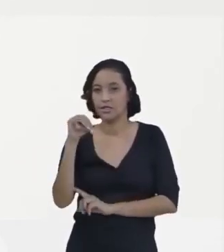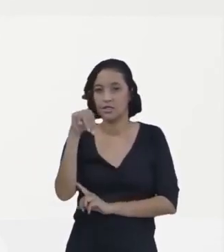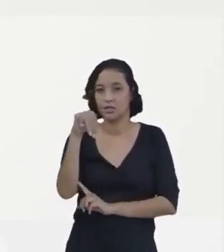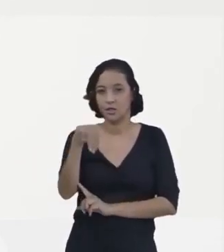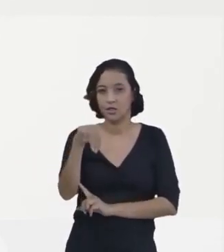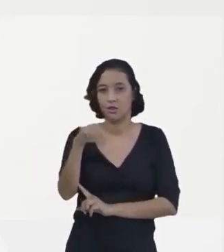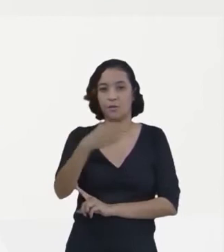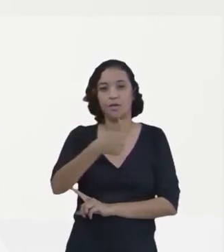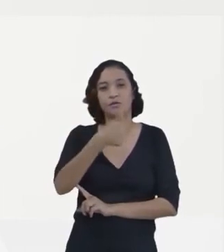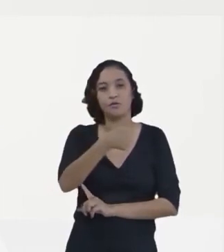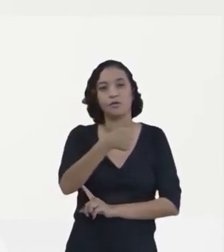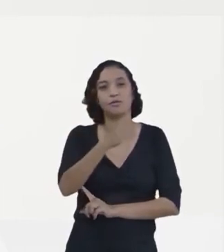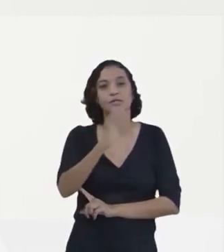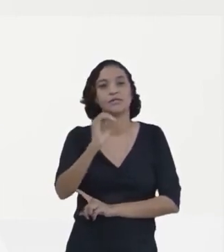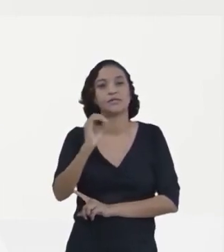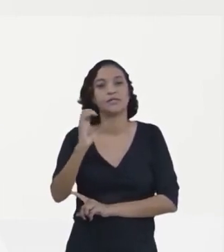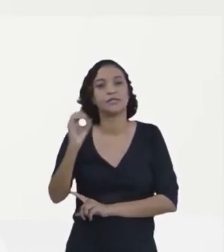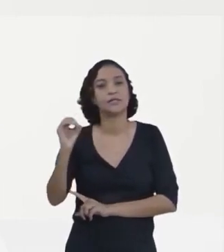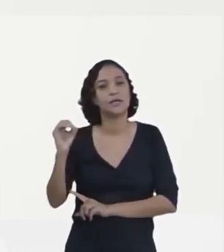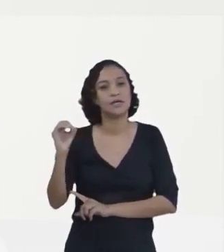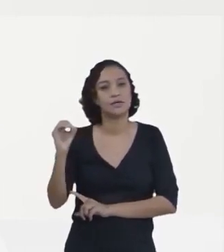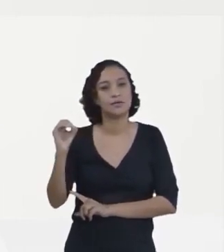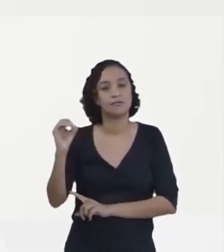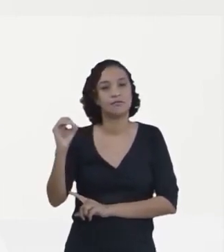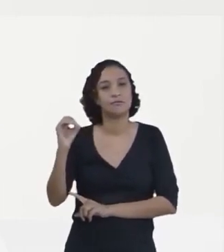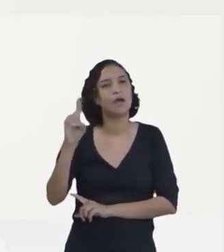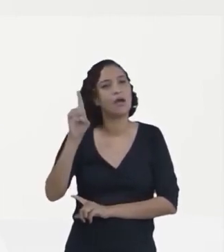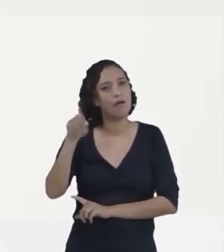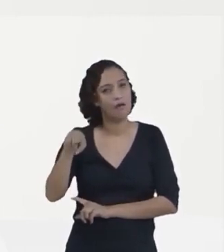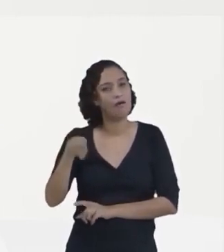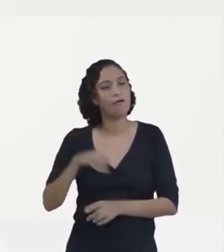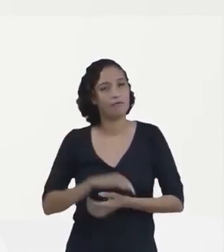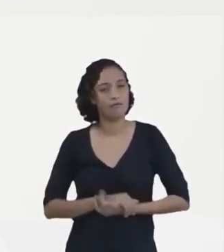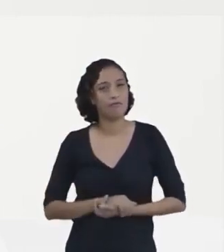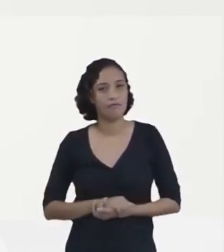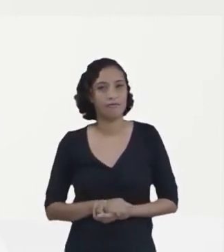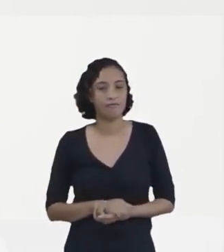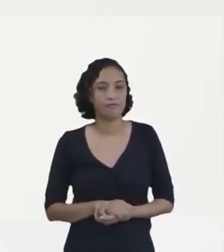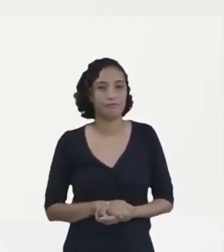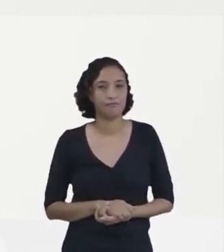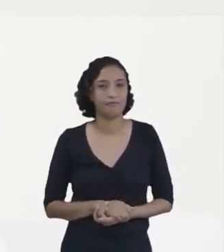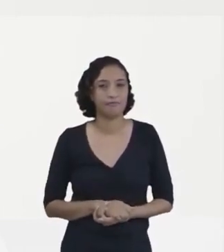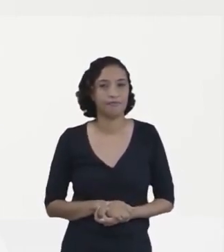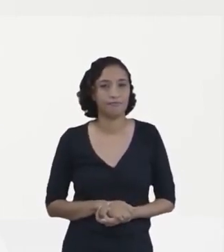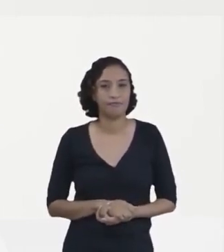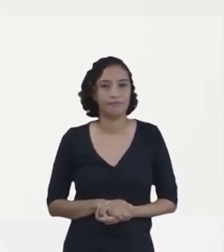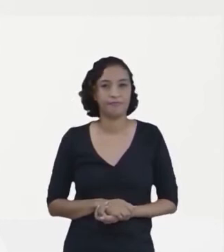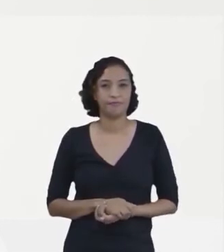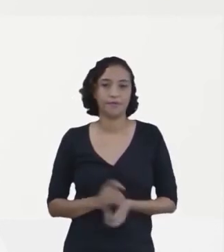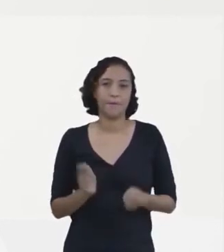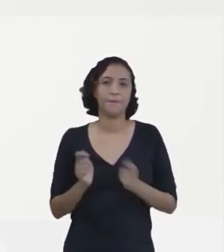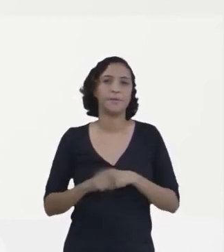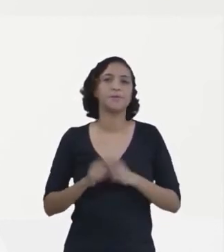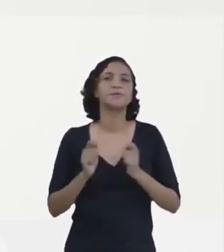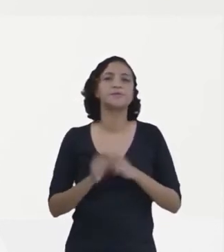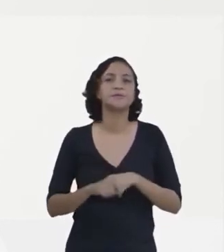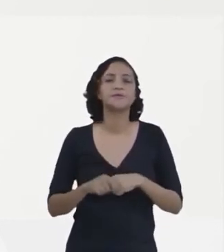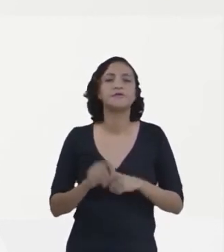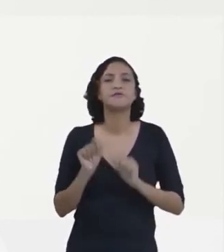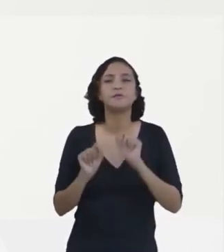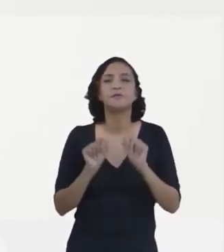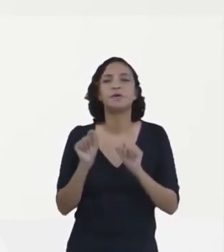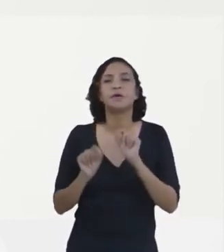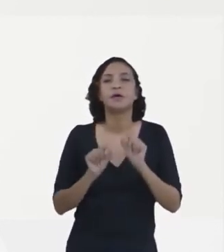centímetros. 1 metro é igual a 100 centímetros. Então, nós podemos fazer